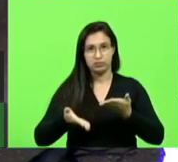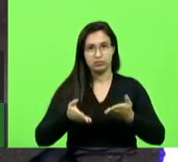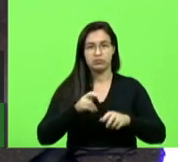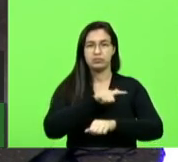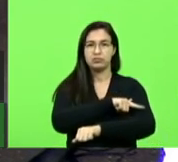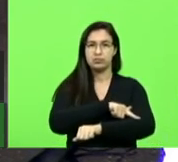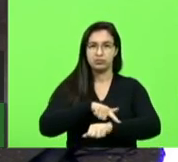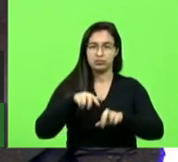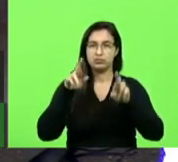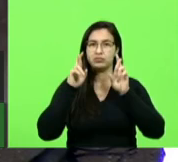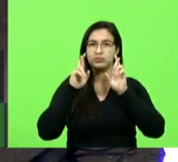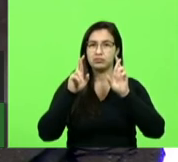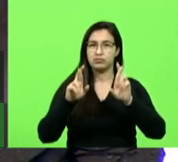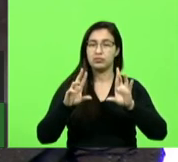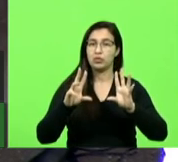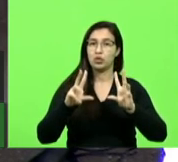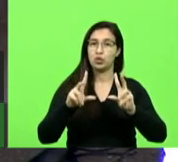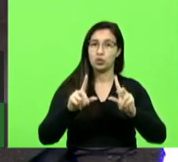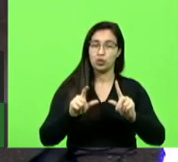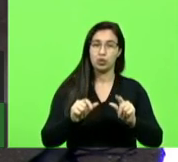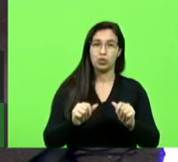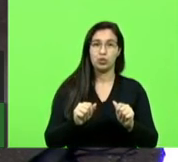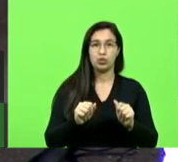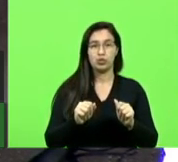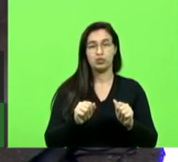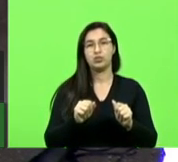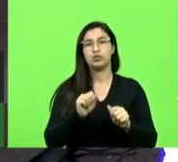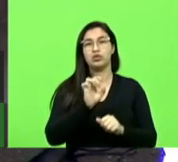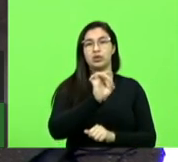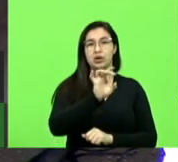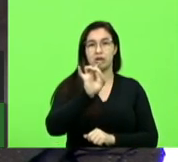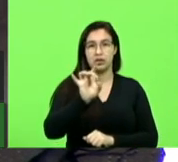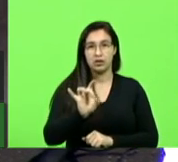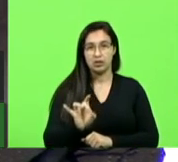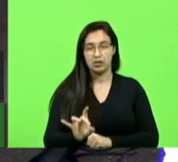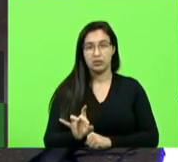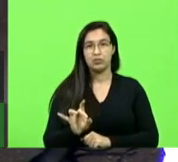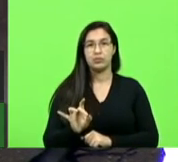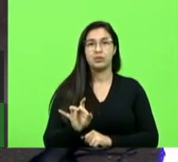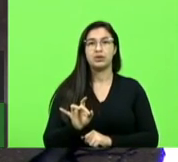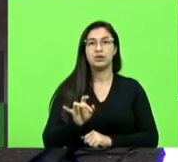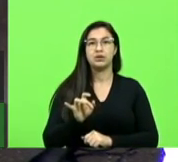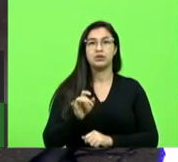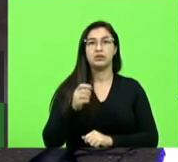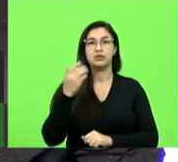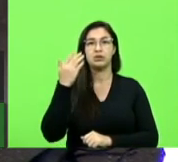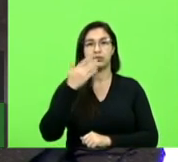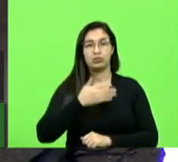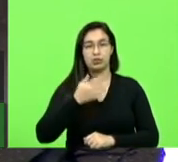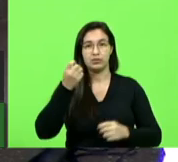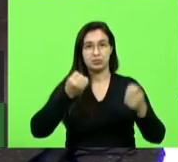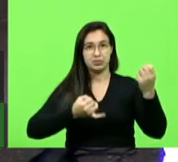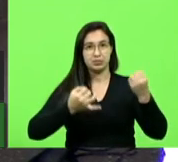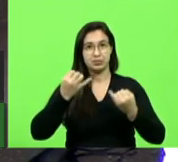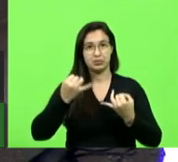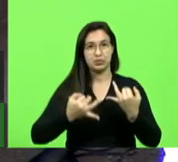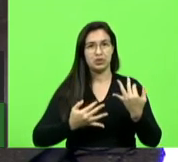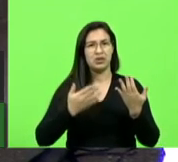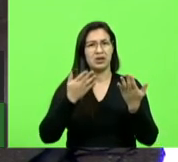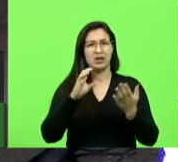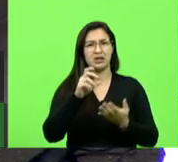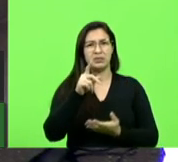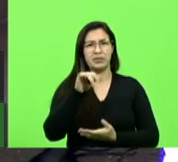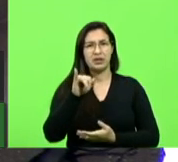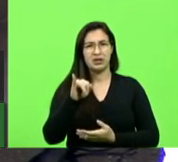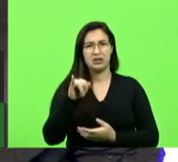os questionamentos feitos nas oitivas, cada uma das testemunhas. E ali a gente não consegue enxergar isso. Né?